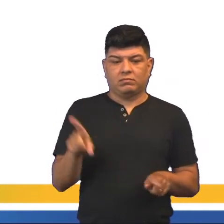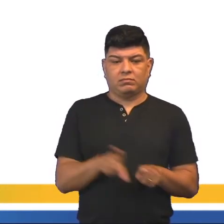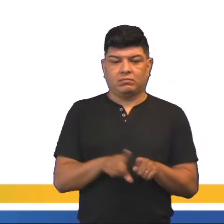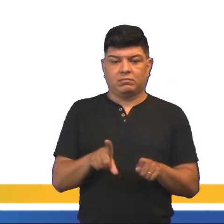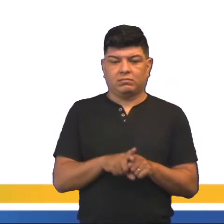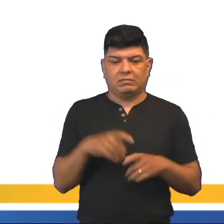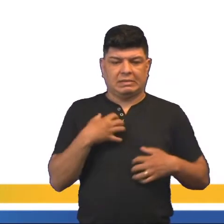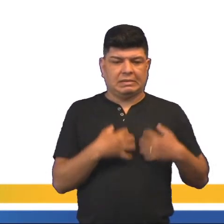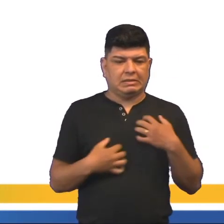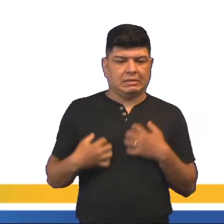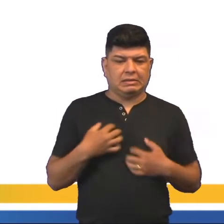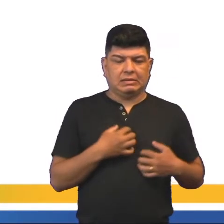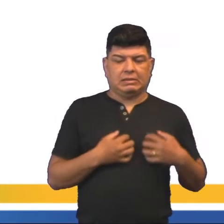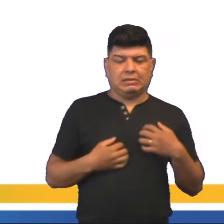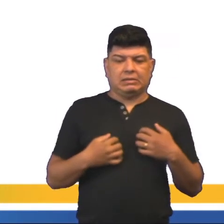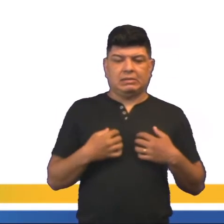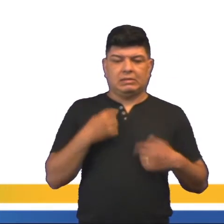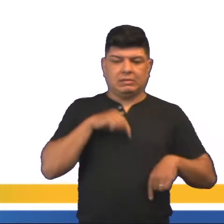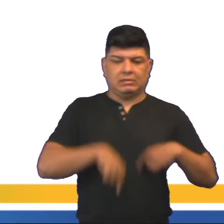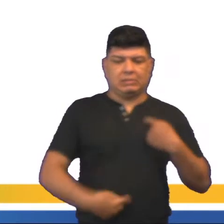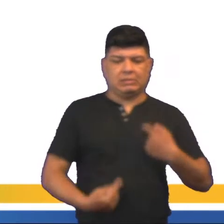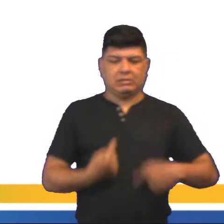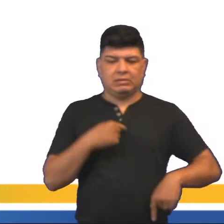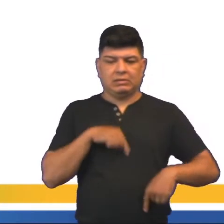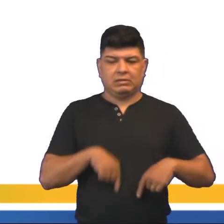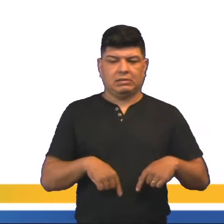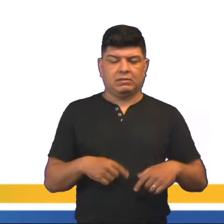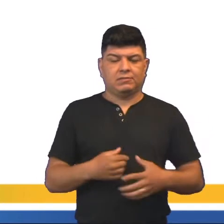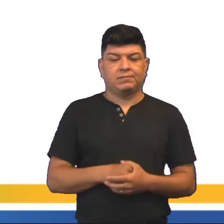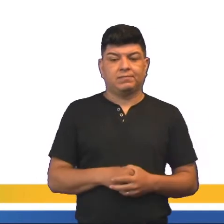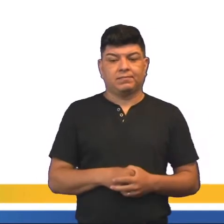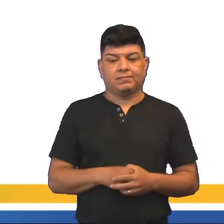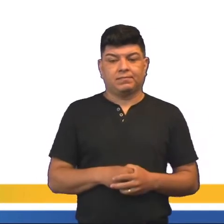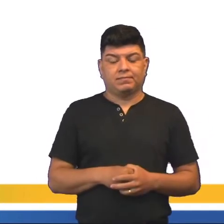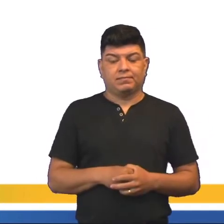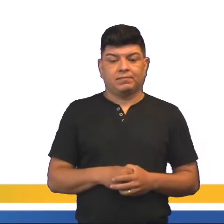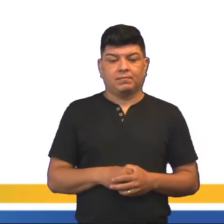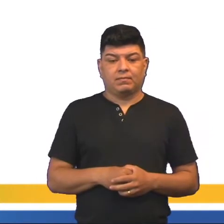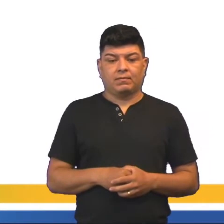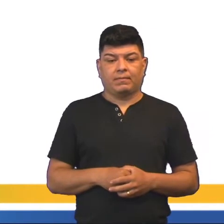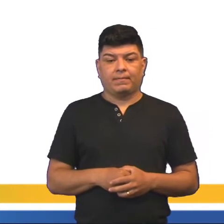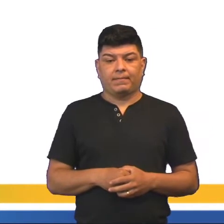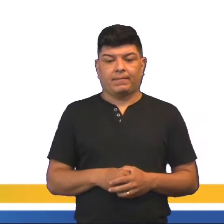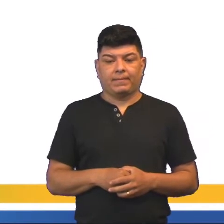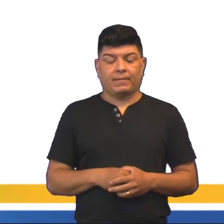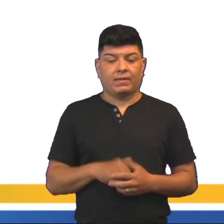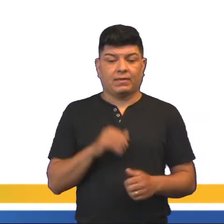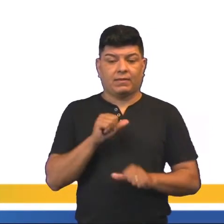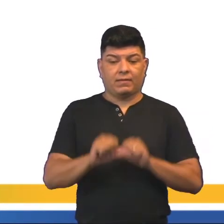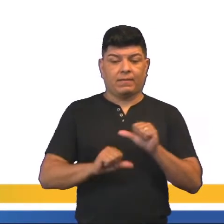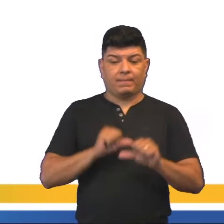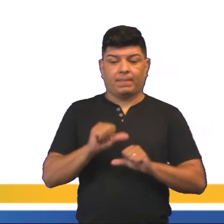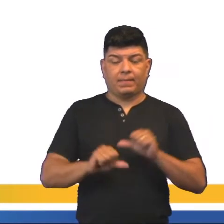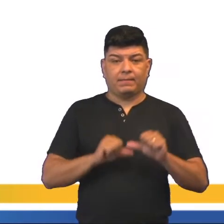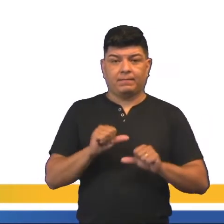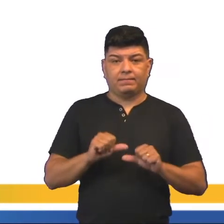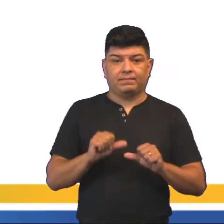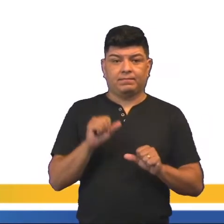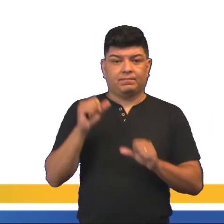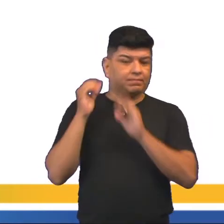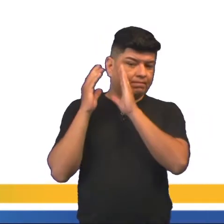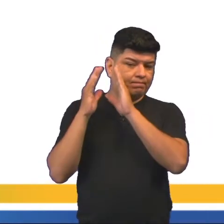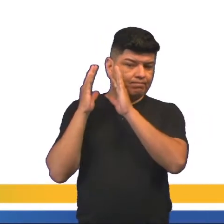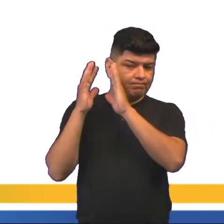como perturbadores do sistema nervoso central. Nesse caso, são as substâncias que modificam a atividade